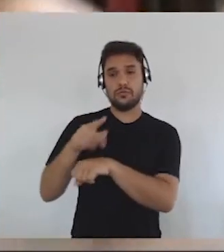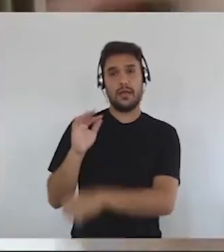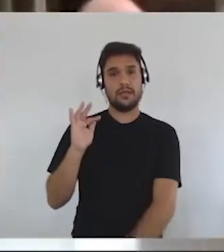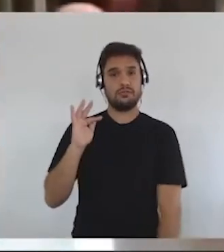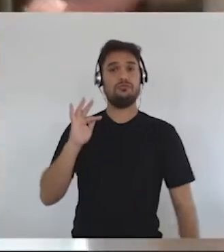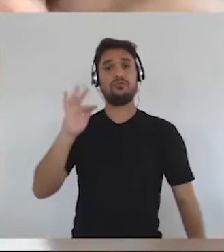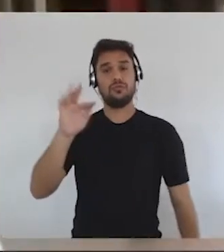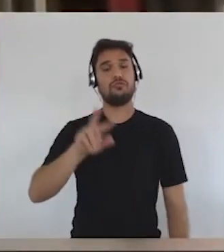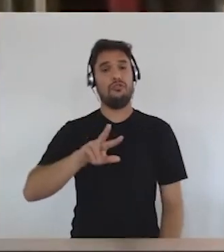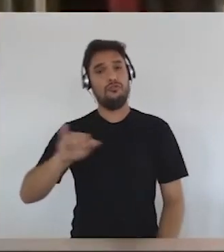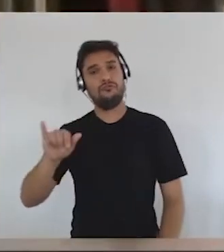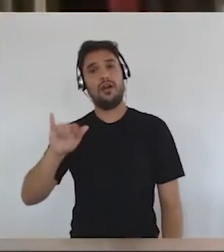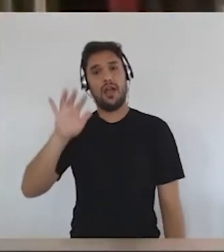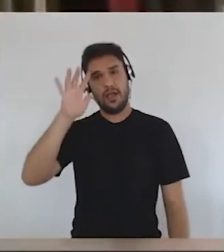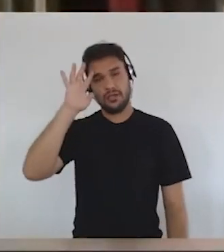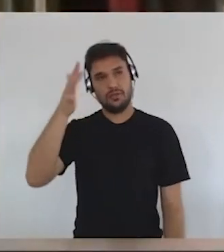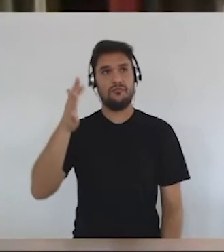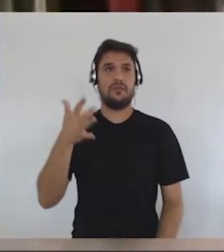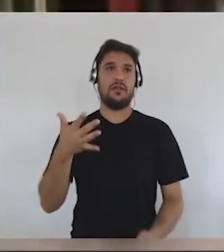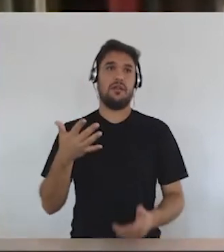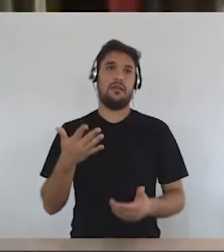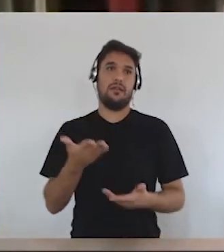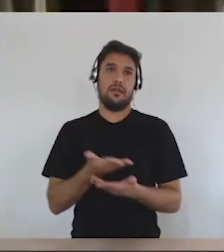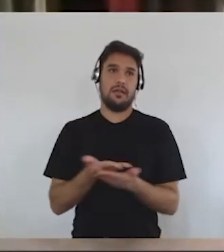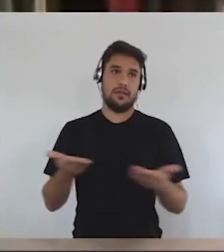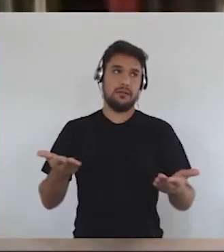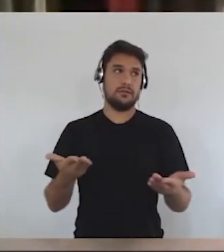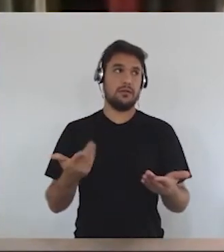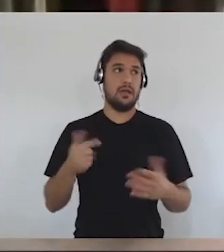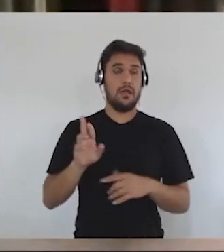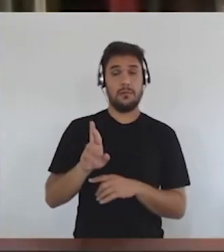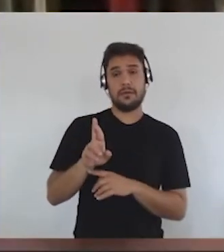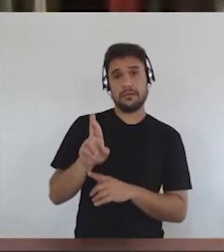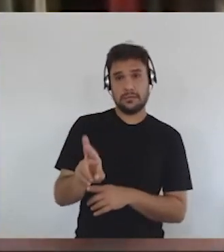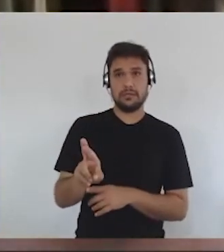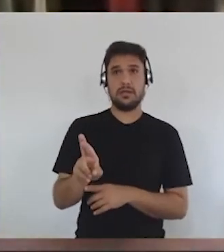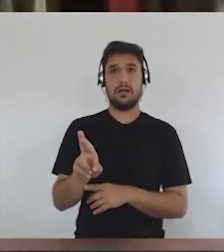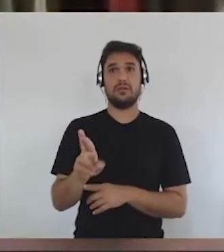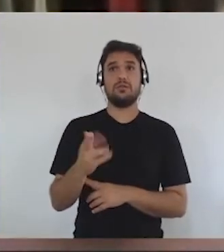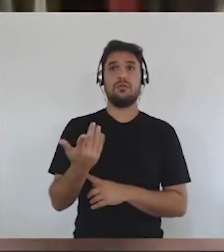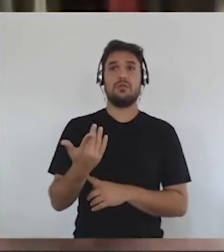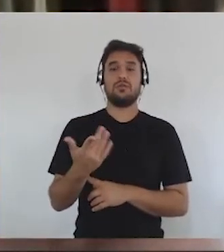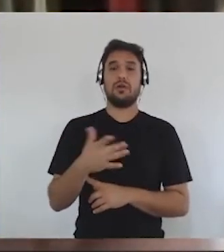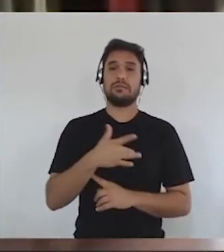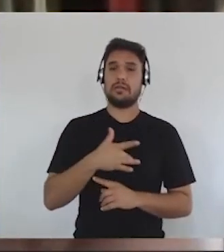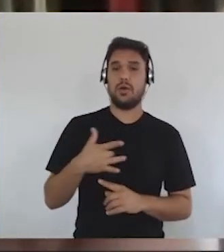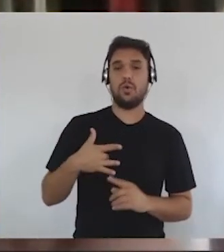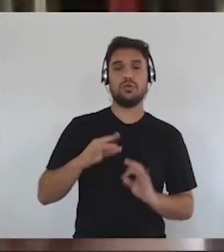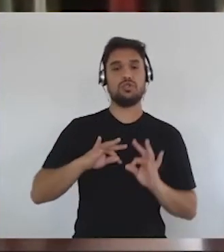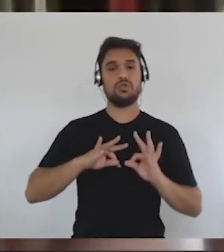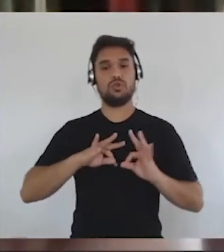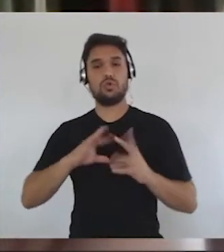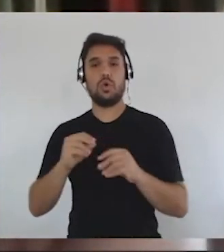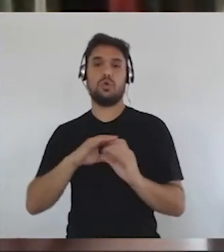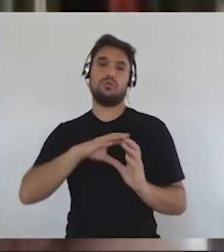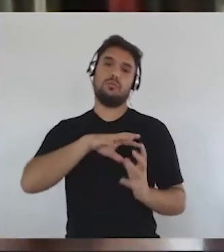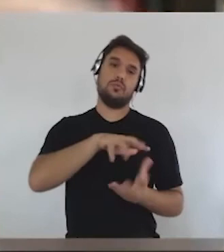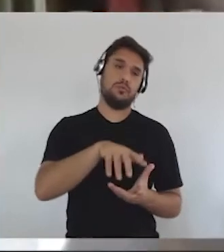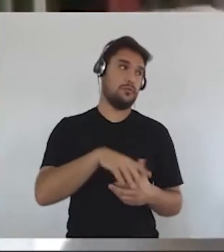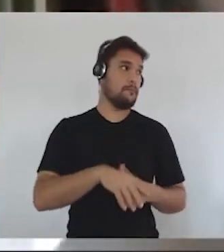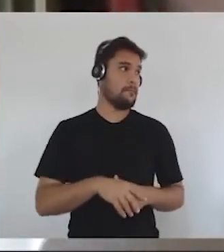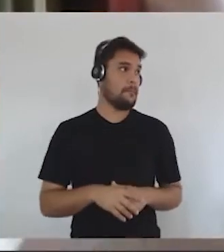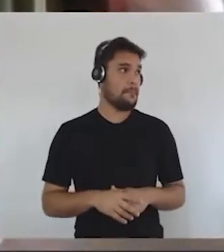doravante, enfrentar questões dessa índole em nome da salvaguarda de toda a